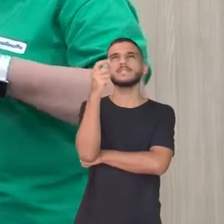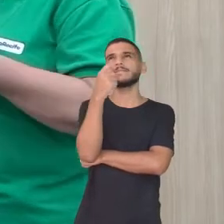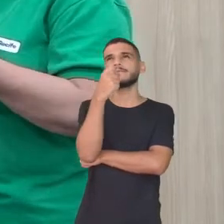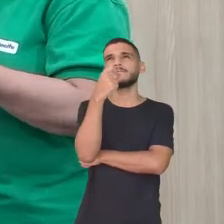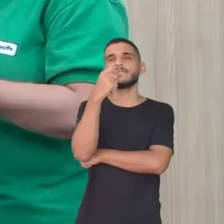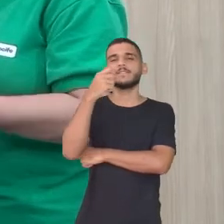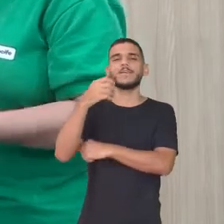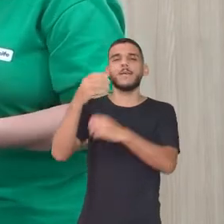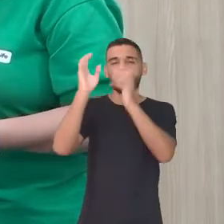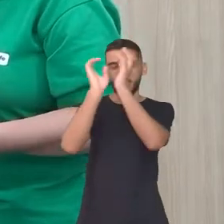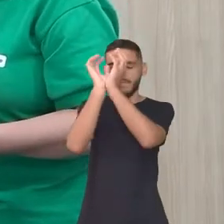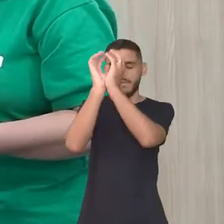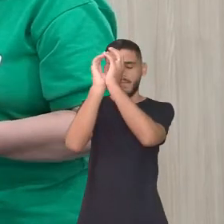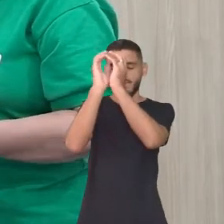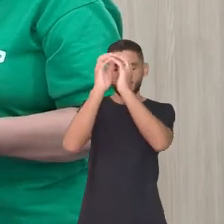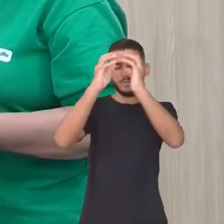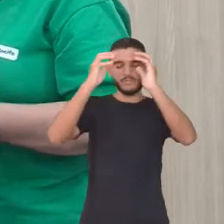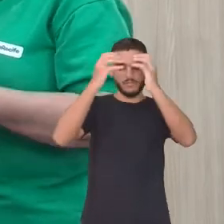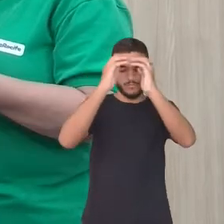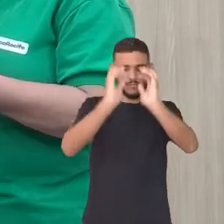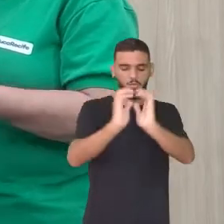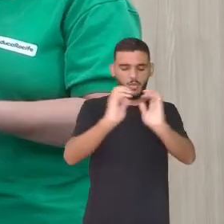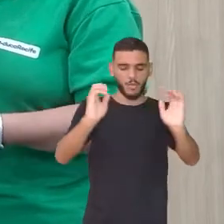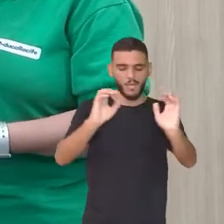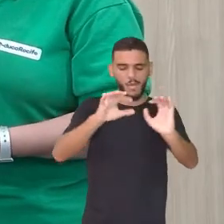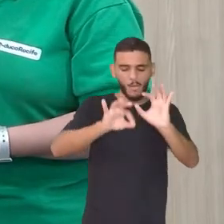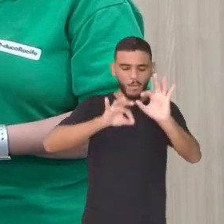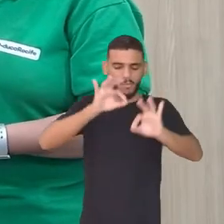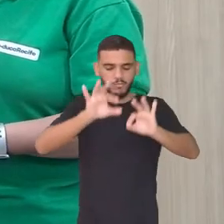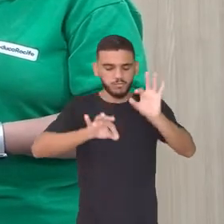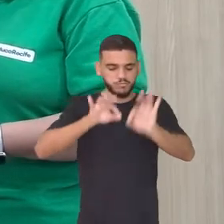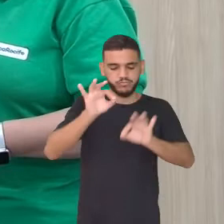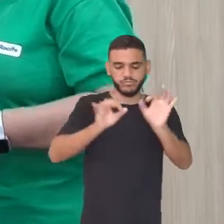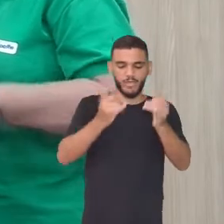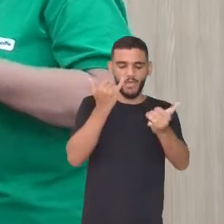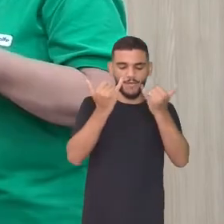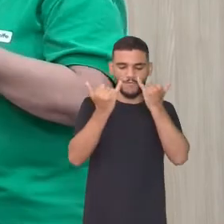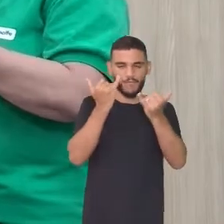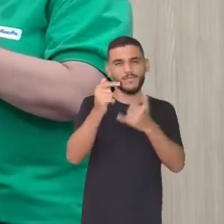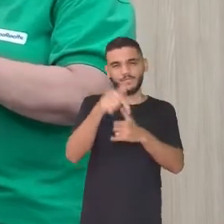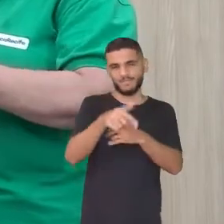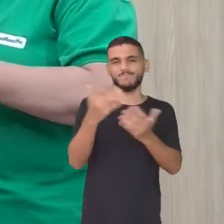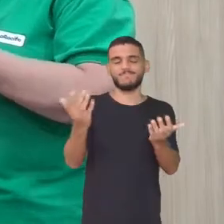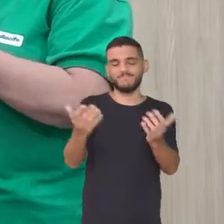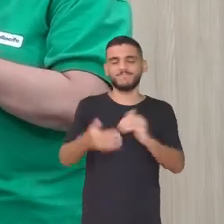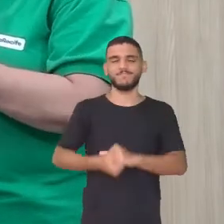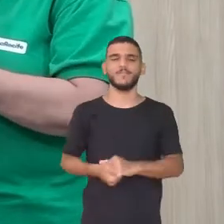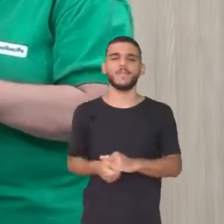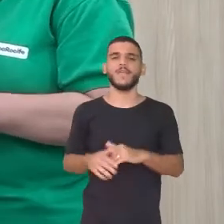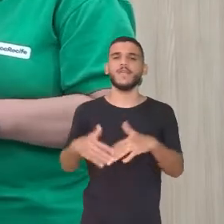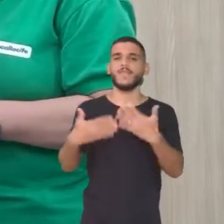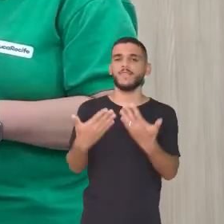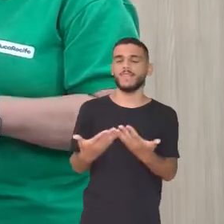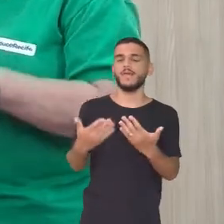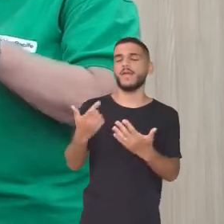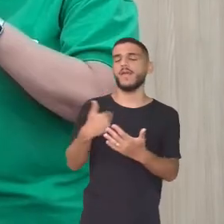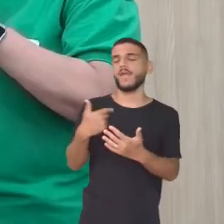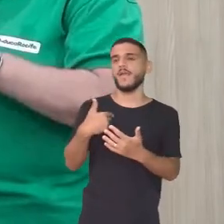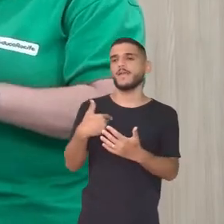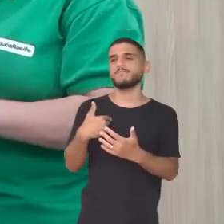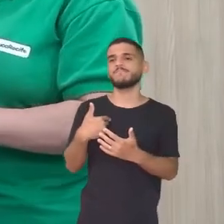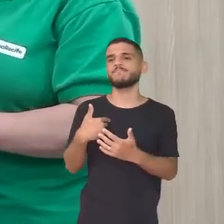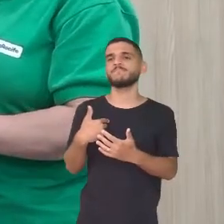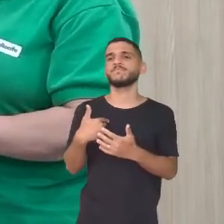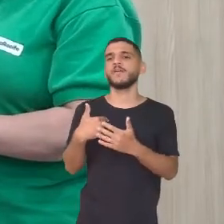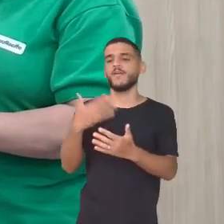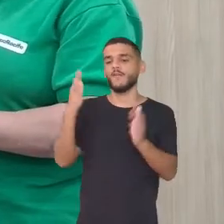professora pediu para a gente repetir um conceito que foi trabalhado na aula anterior. Então, eu vou me concentrar e vou lembrar, não é? Se eu